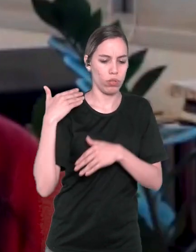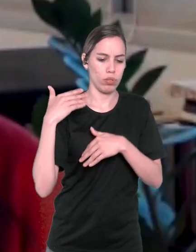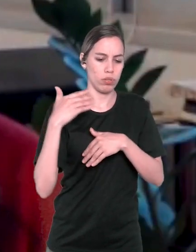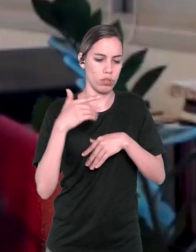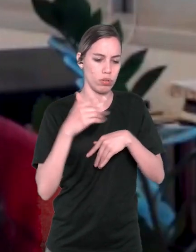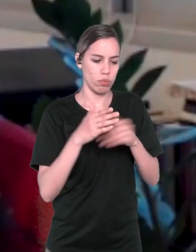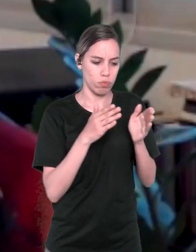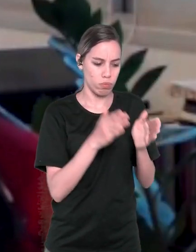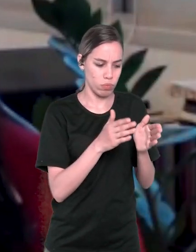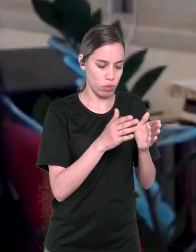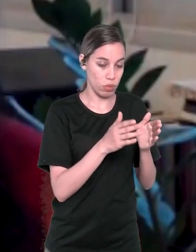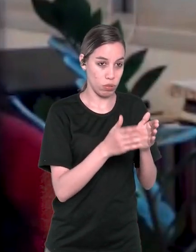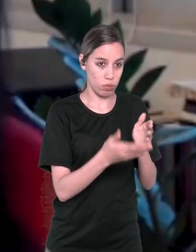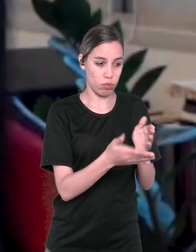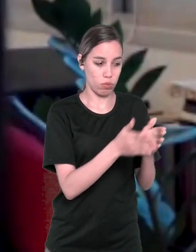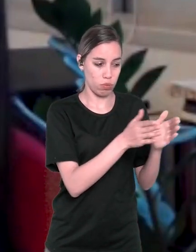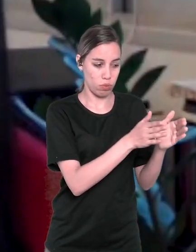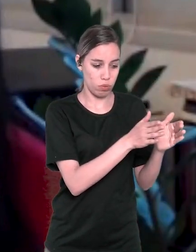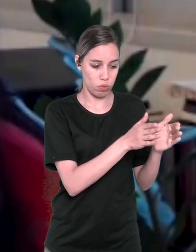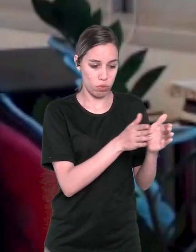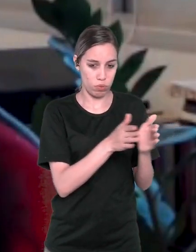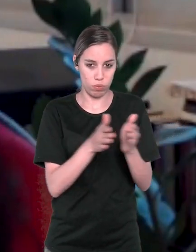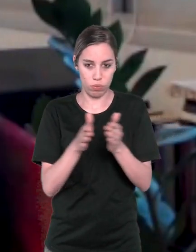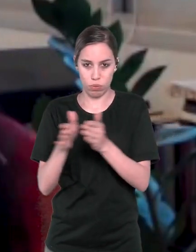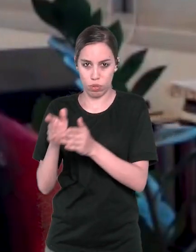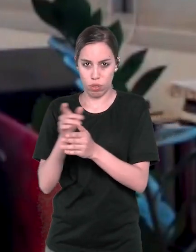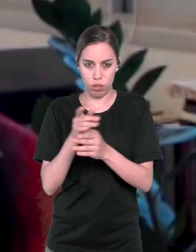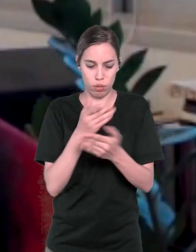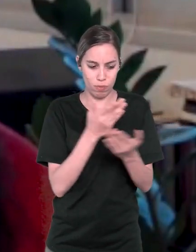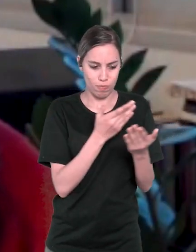Renascimento, dos viajantes